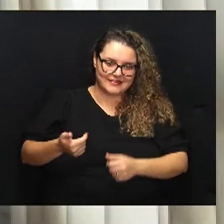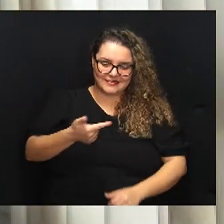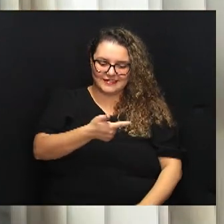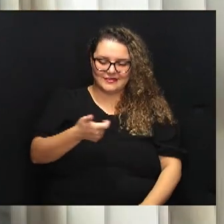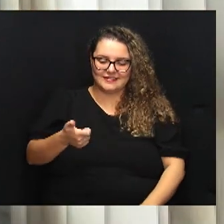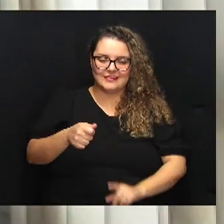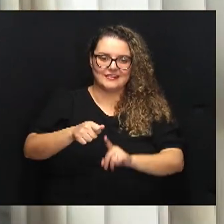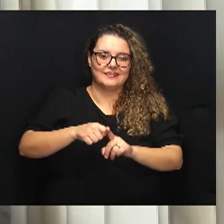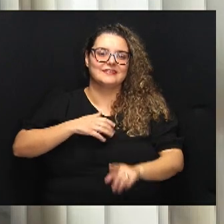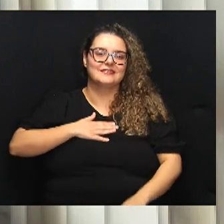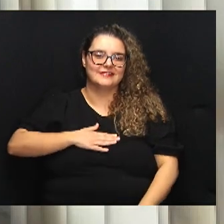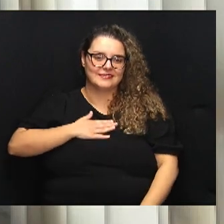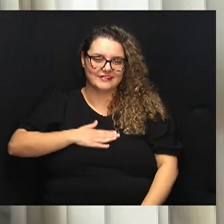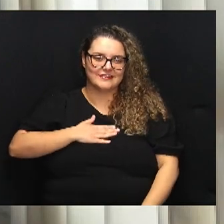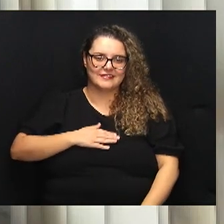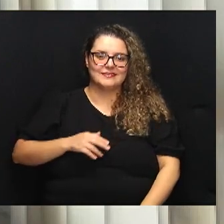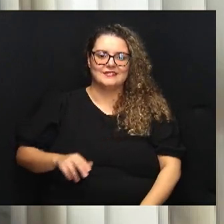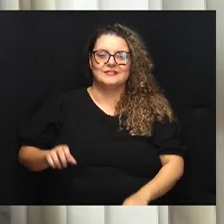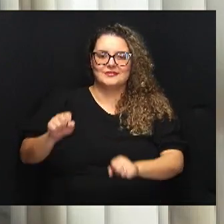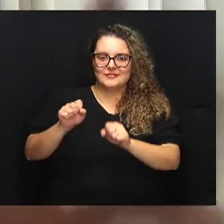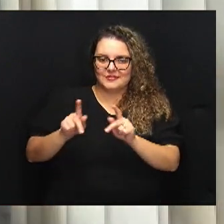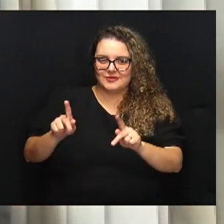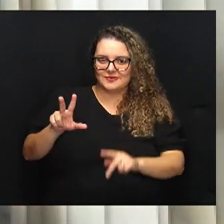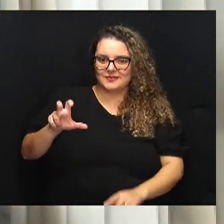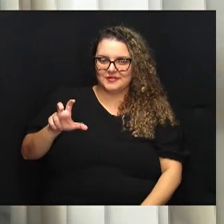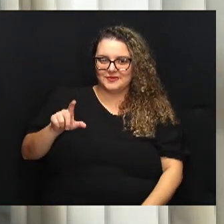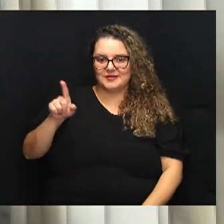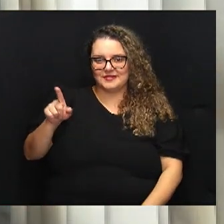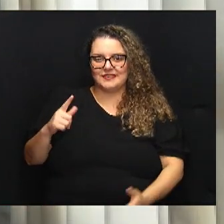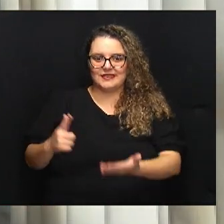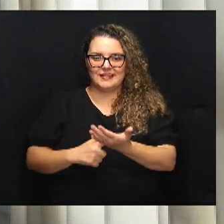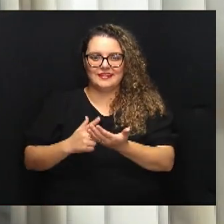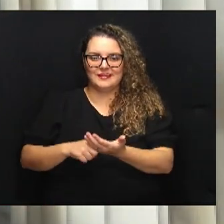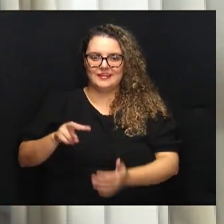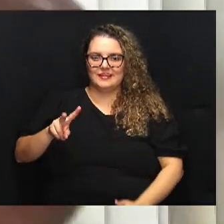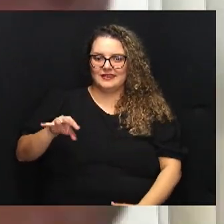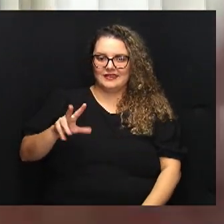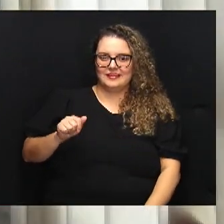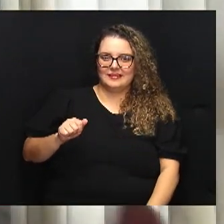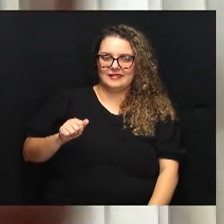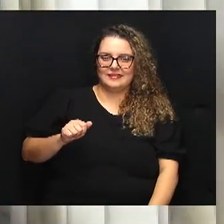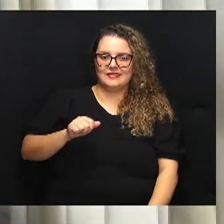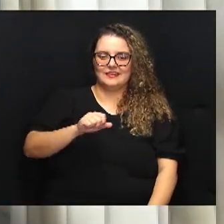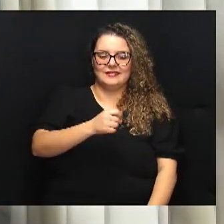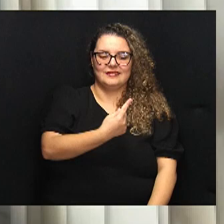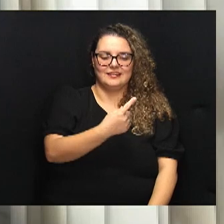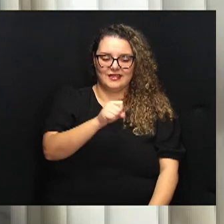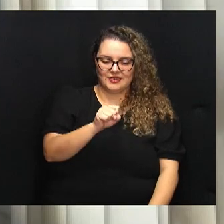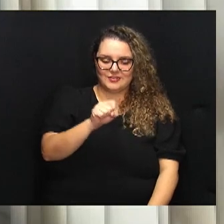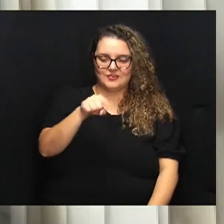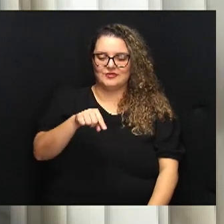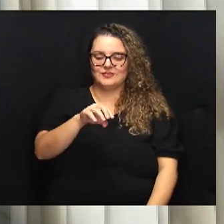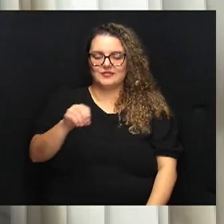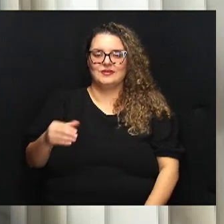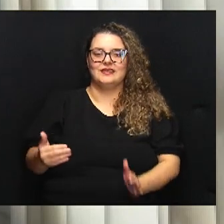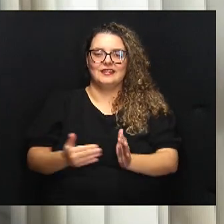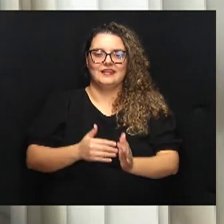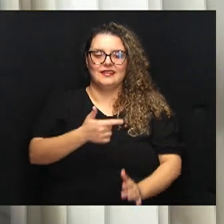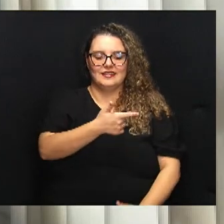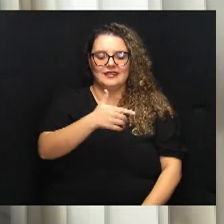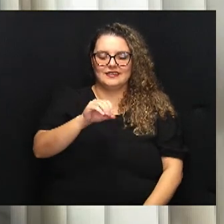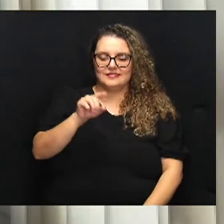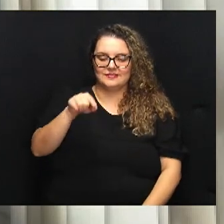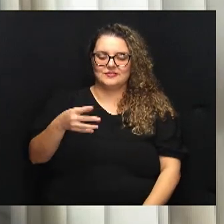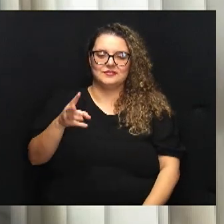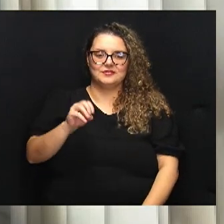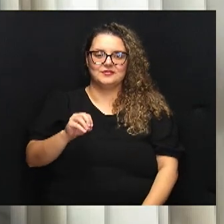de agosto no Shopping Iguatemi Campinas, lá na Livraria da Vila, das 18 às 20h30.